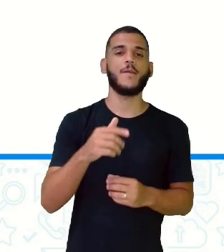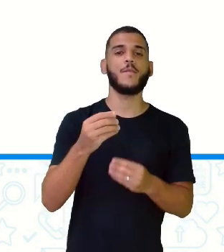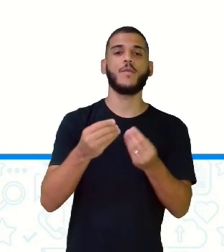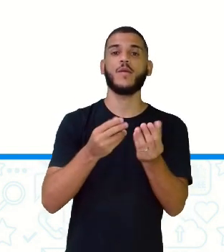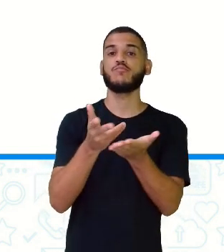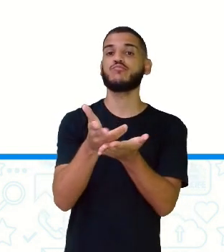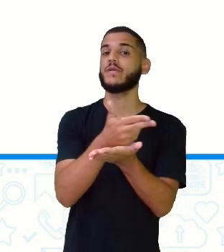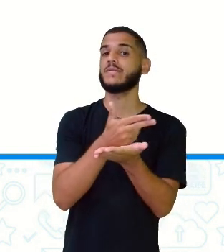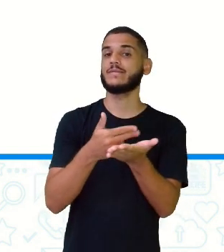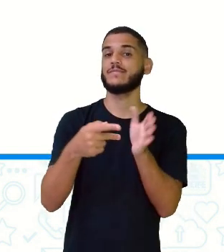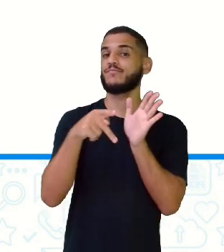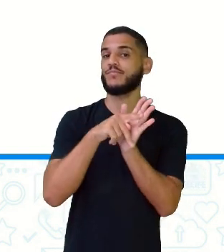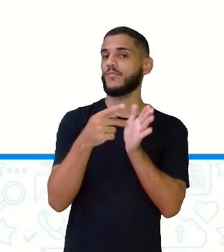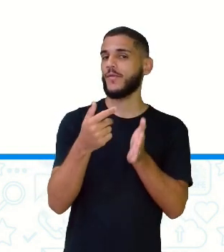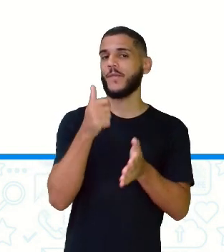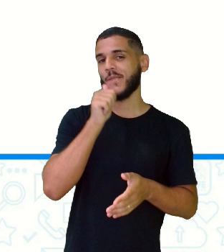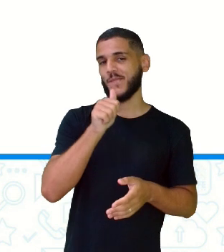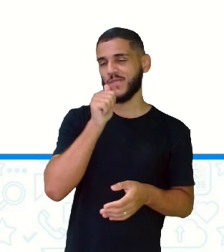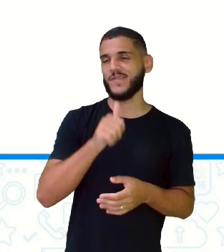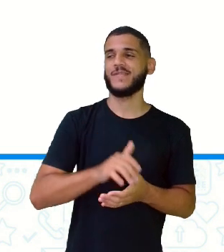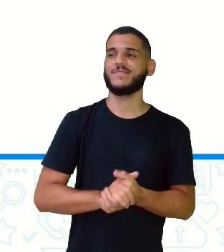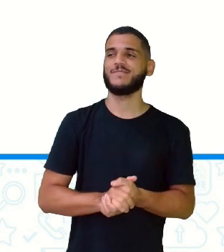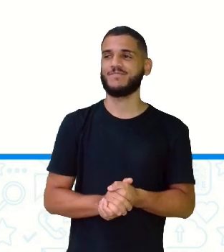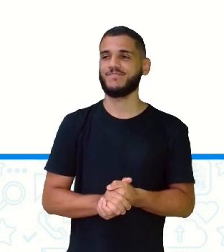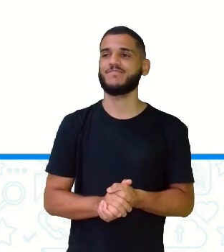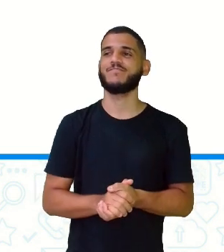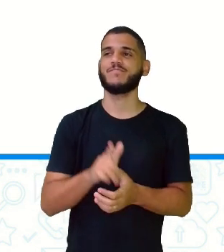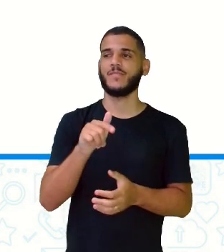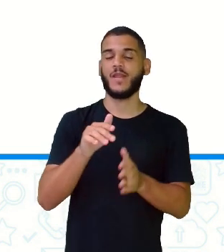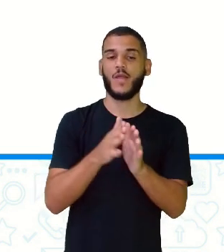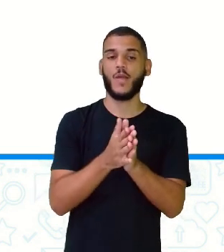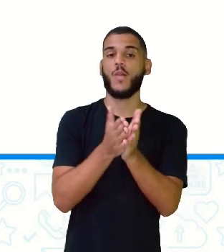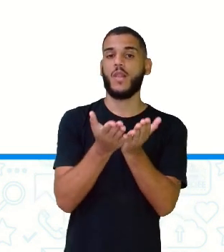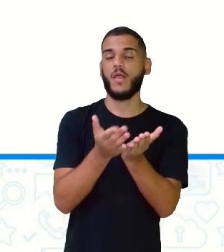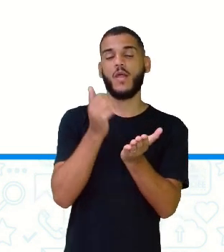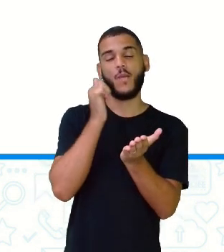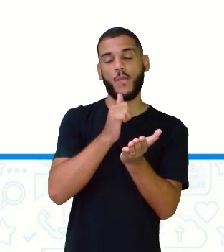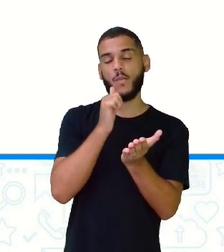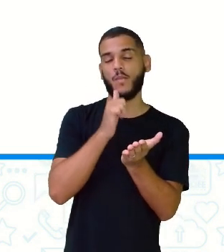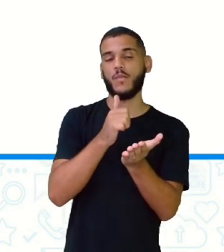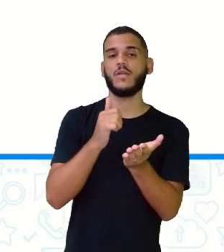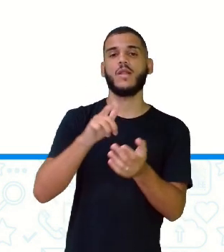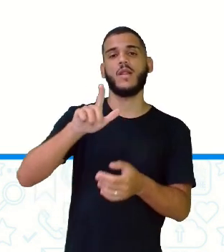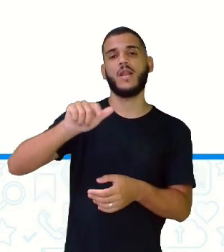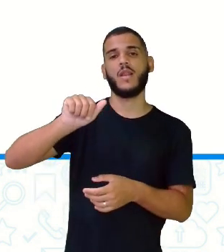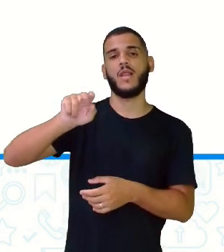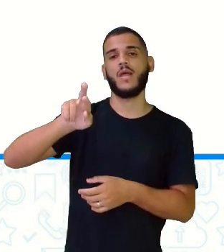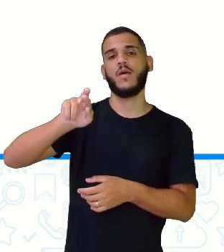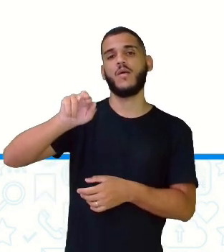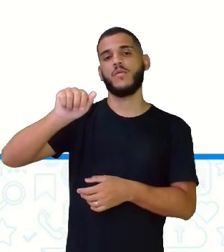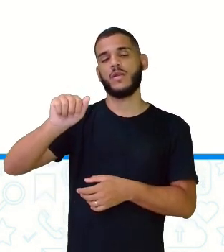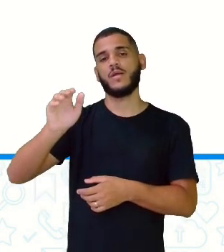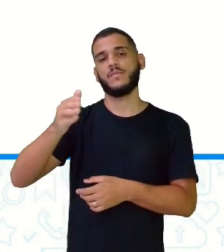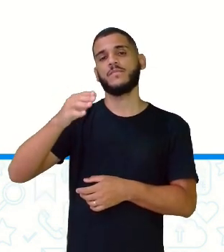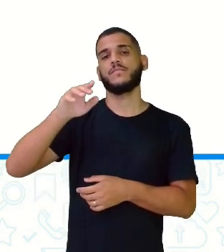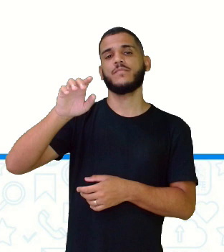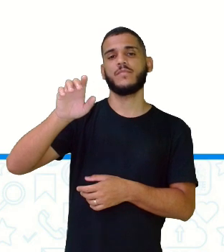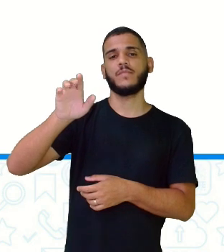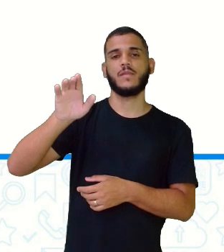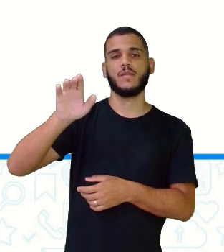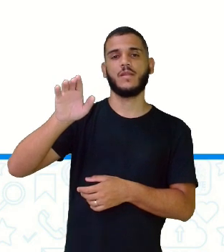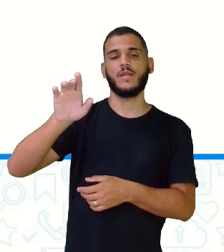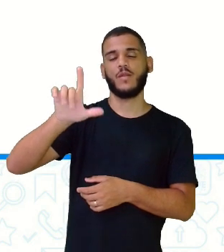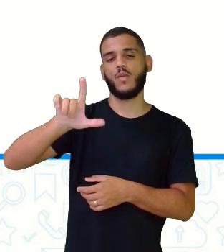da Tarsila. Aí, é um livro de Laura e Lucas, a Tarsila do Amaral, ela pintando aí